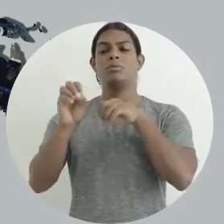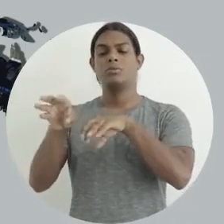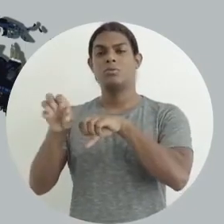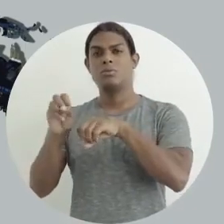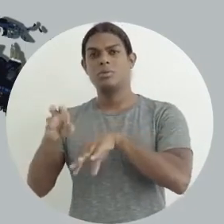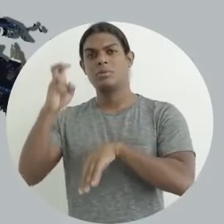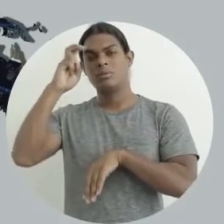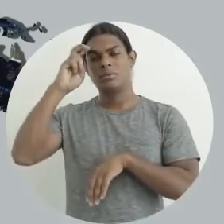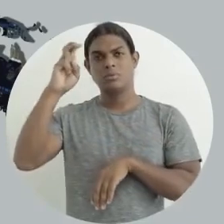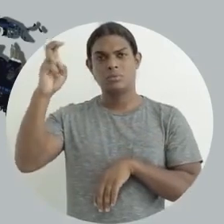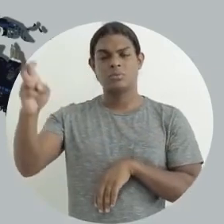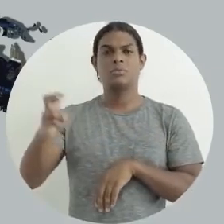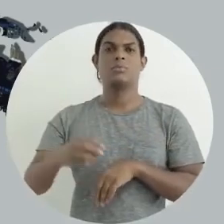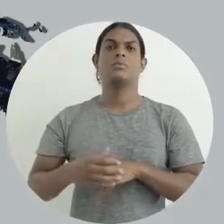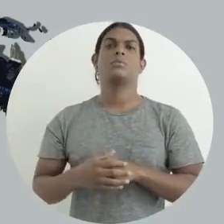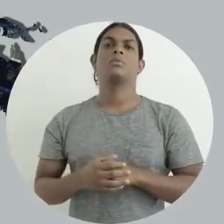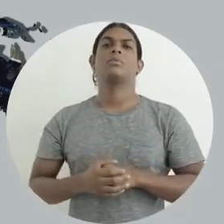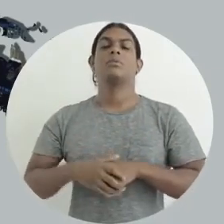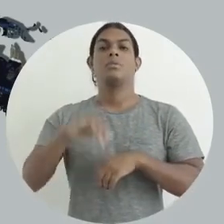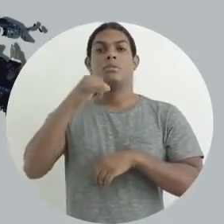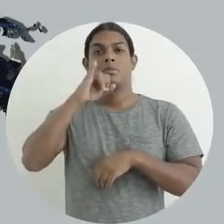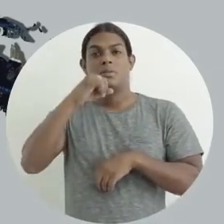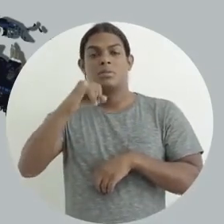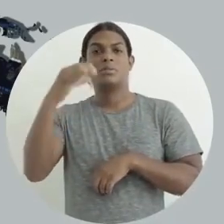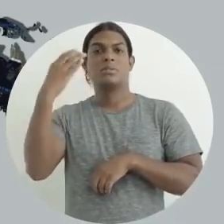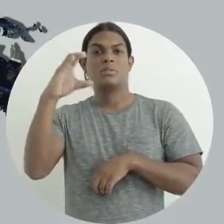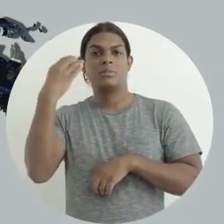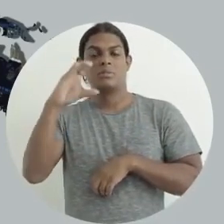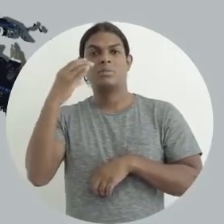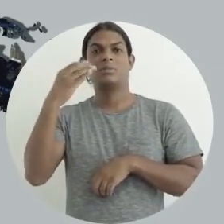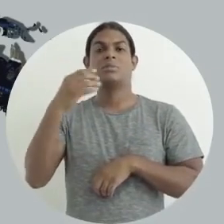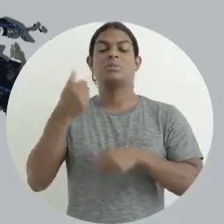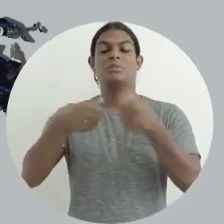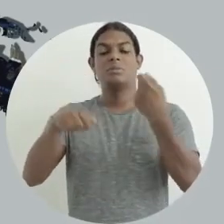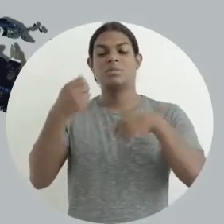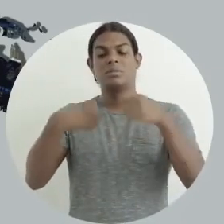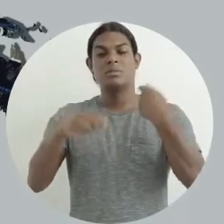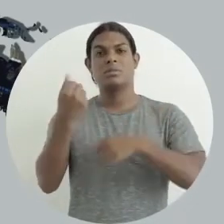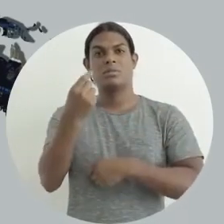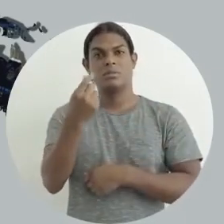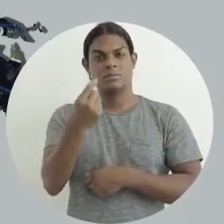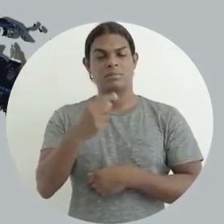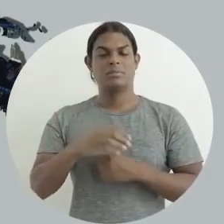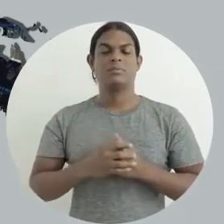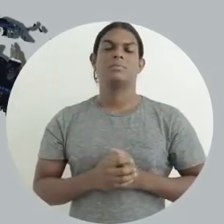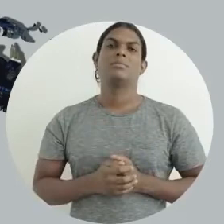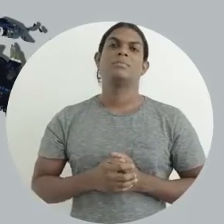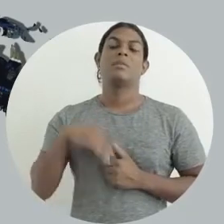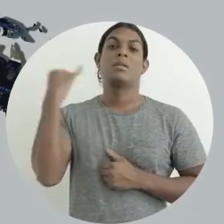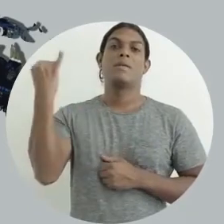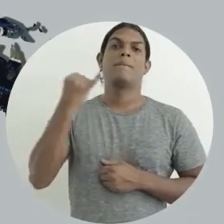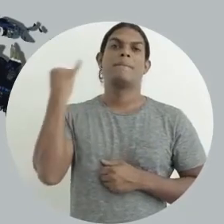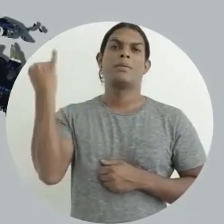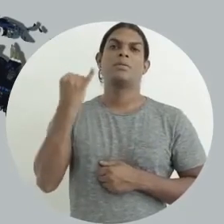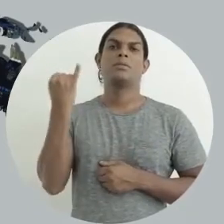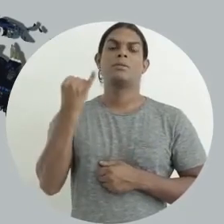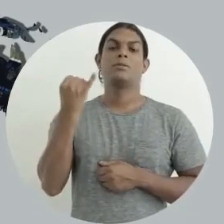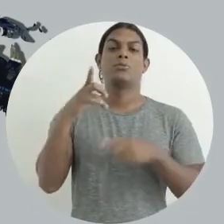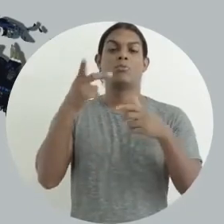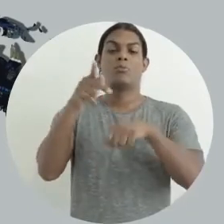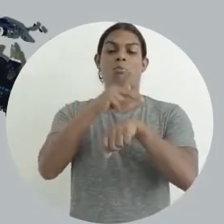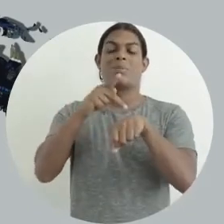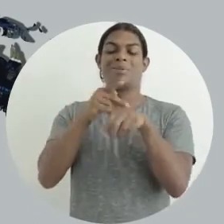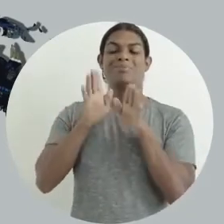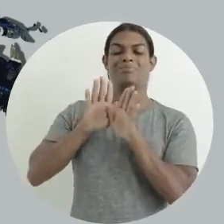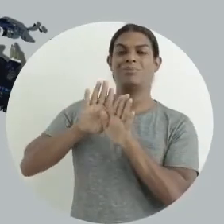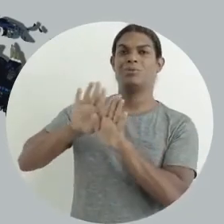cultura, infraestrutura, energia, ciências e finanças. É bom lembrar que não aderir a um bloco econômico